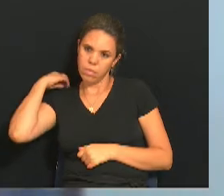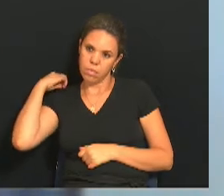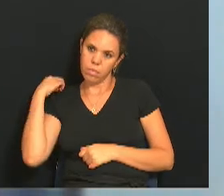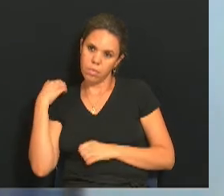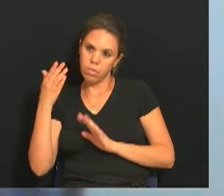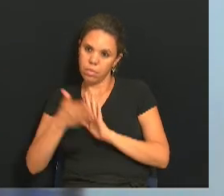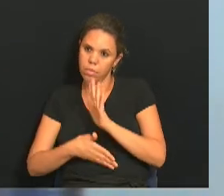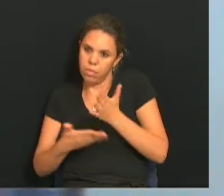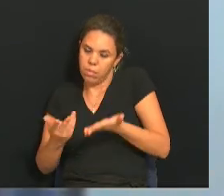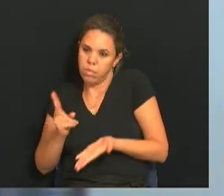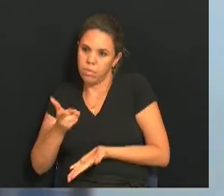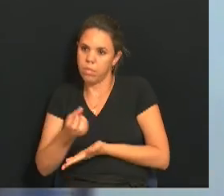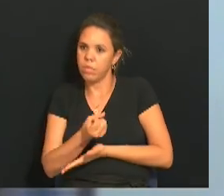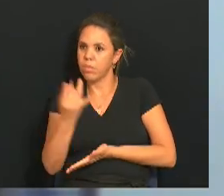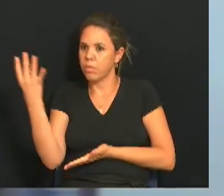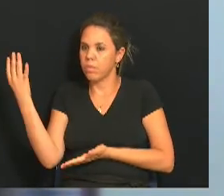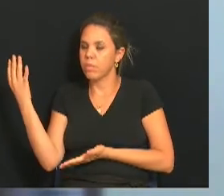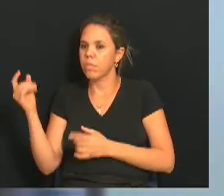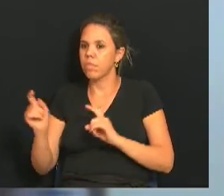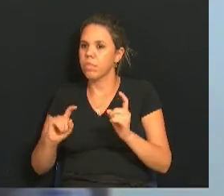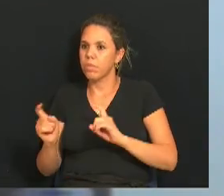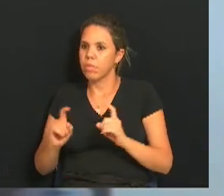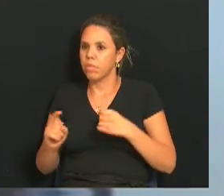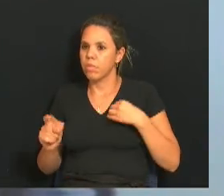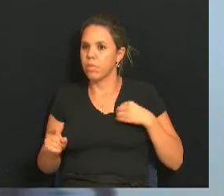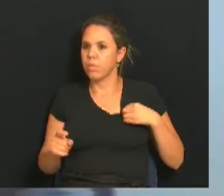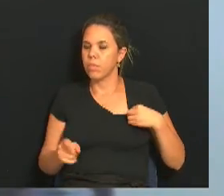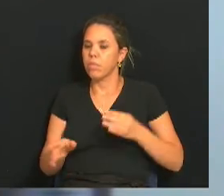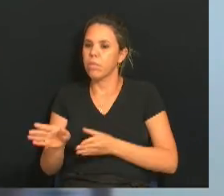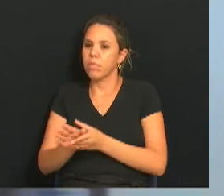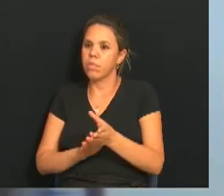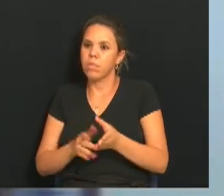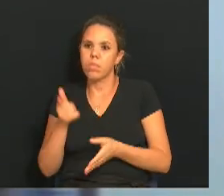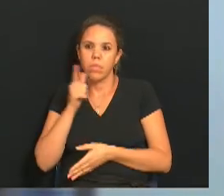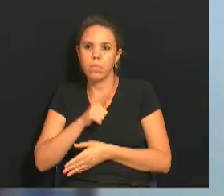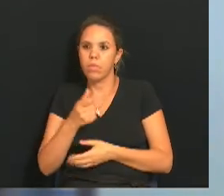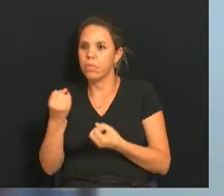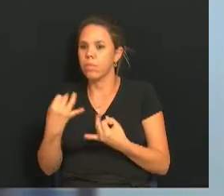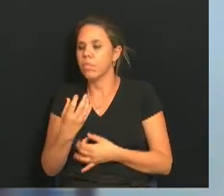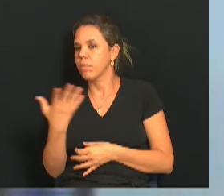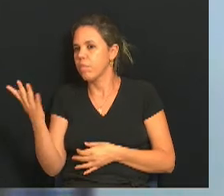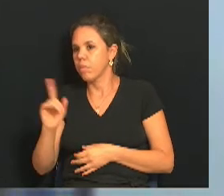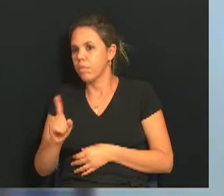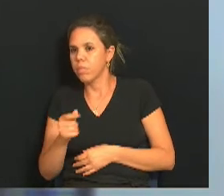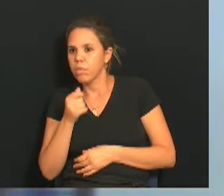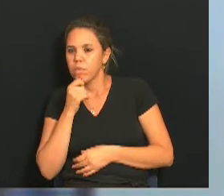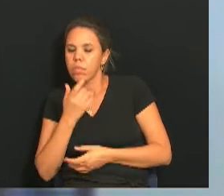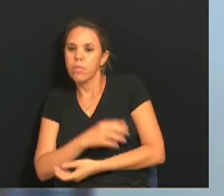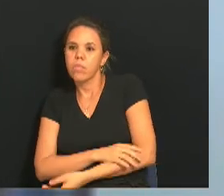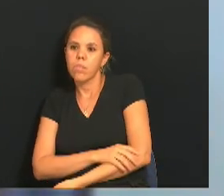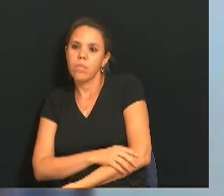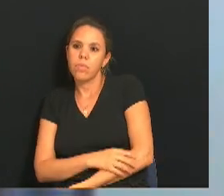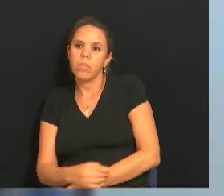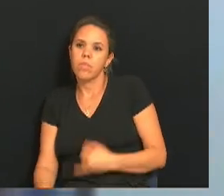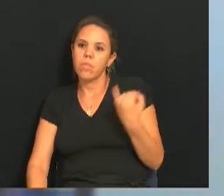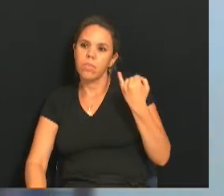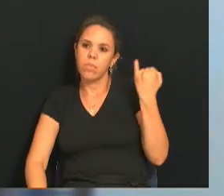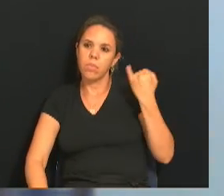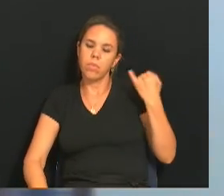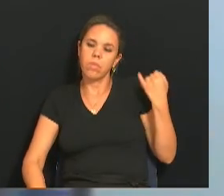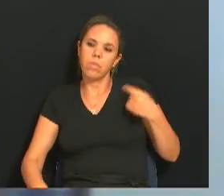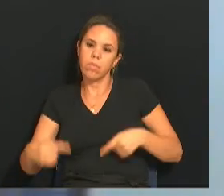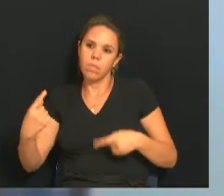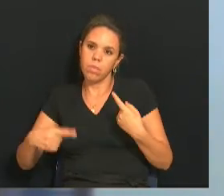é a quantidade, inclusive, de reuniões de Conselho Municipal de Educação que a gente não consegue ter quórum. É um instrumento tão importante de discussão da